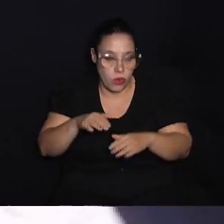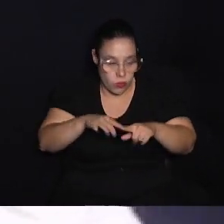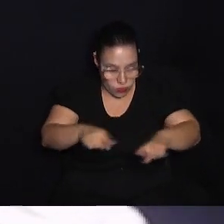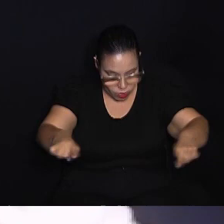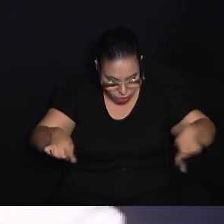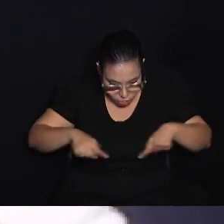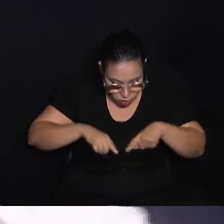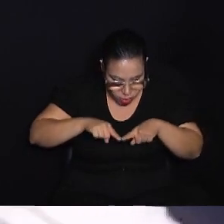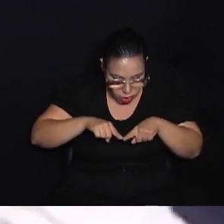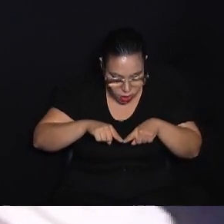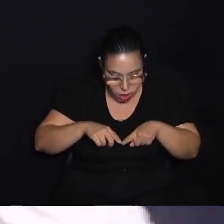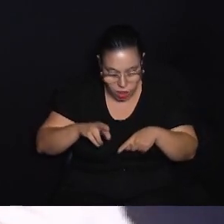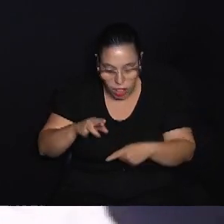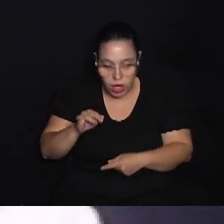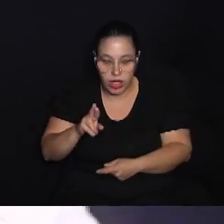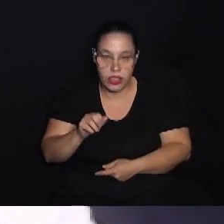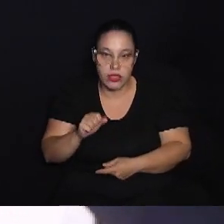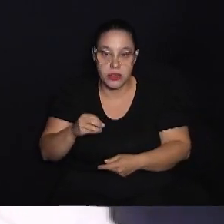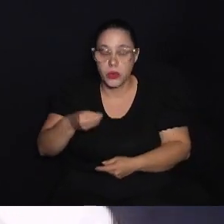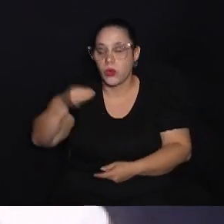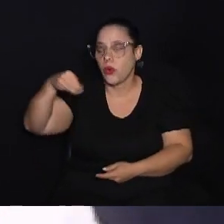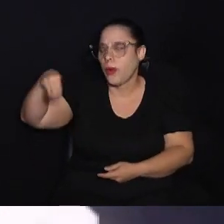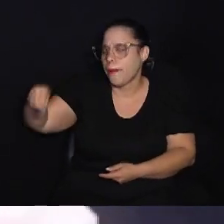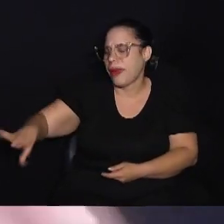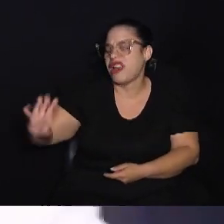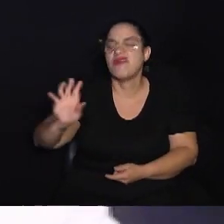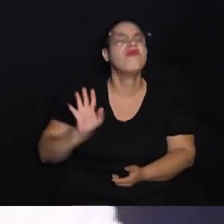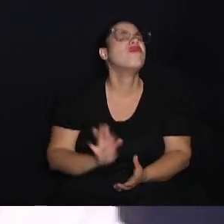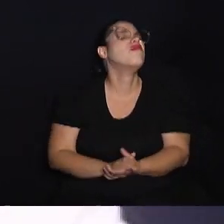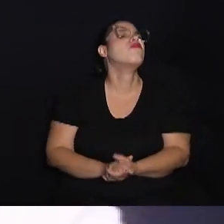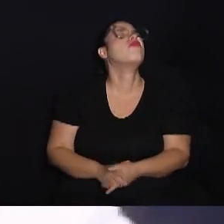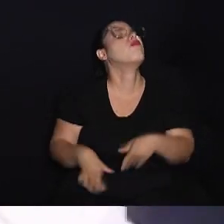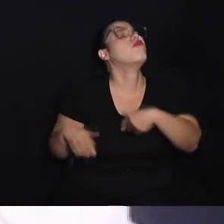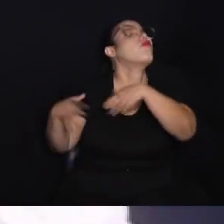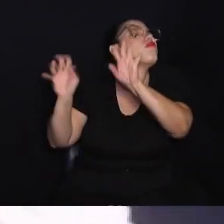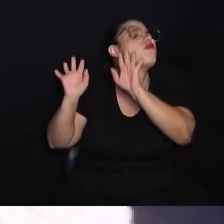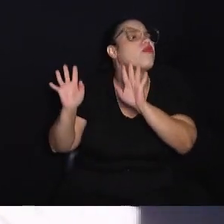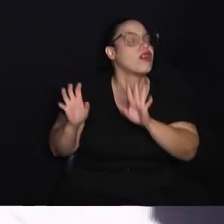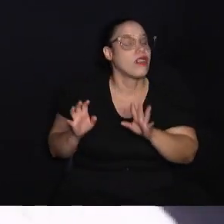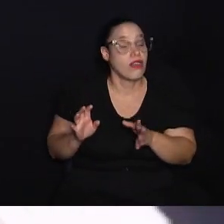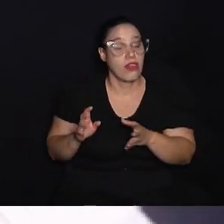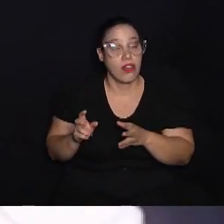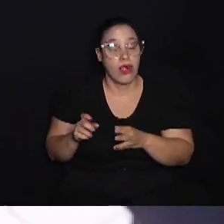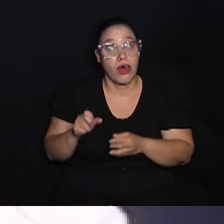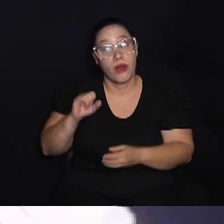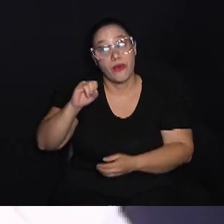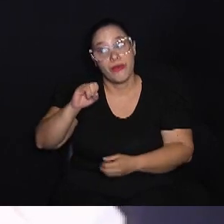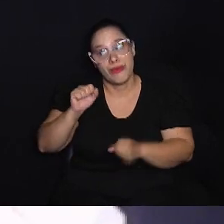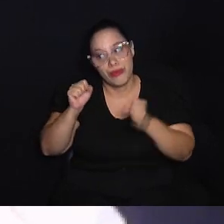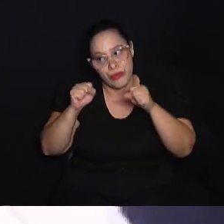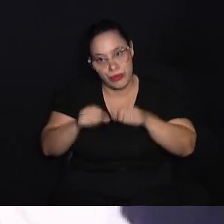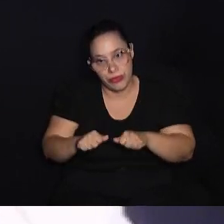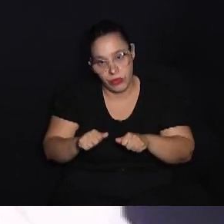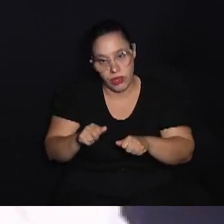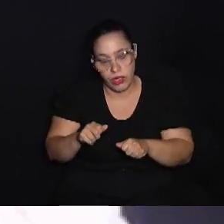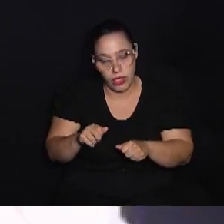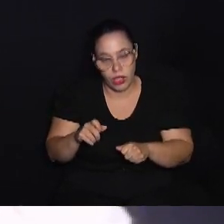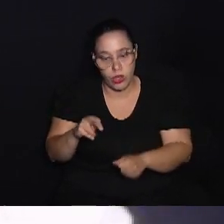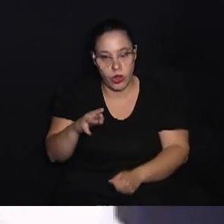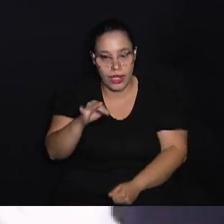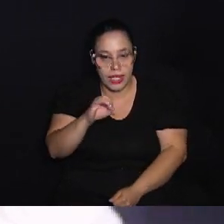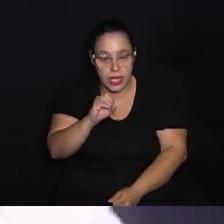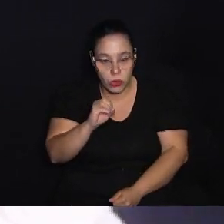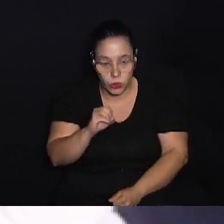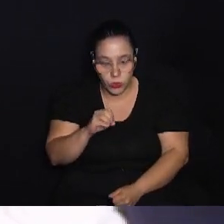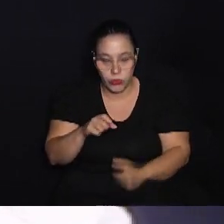descartam, né, em valas, em terrenos, acabam descartando de forma inadequada, ele tem a possibilidade de se tornar